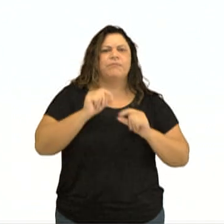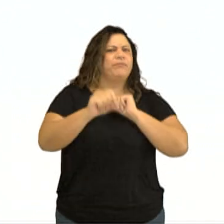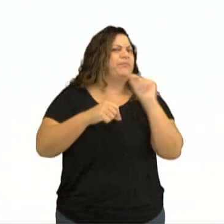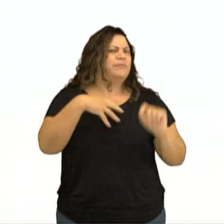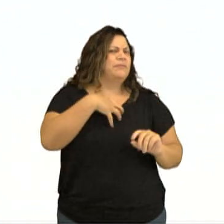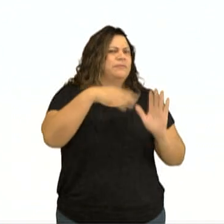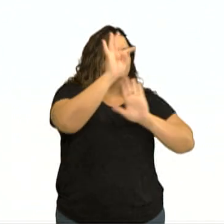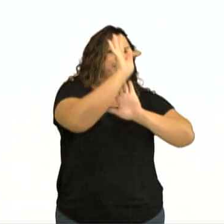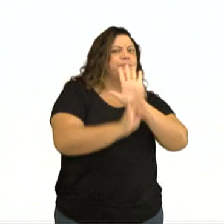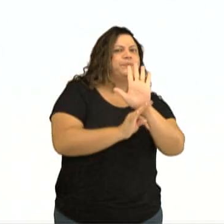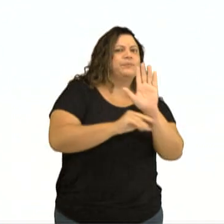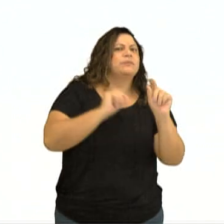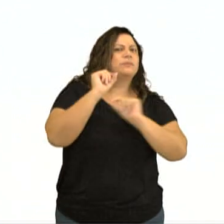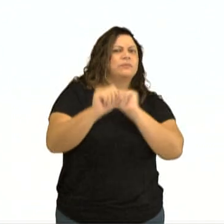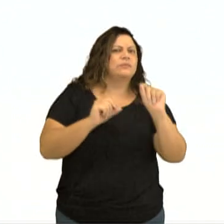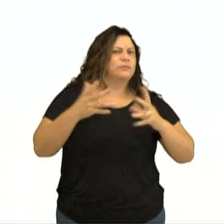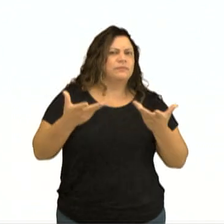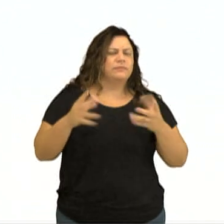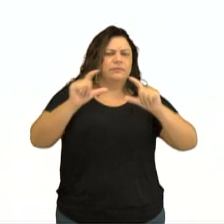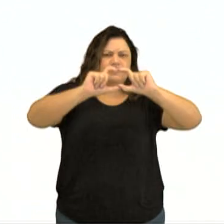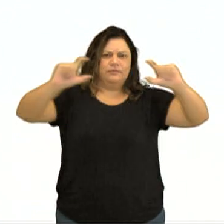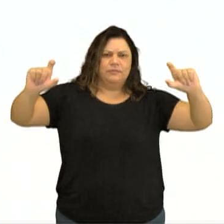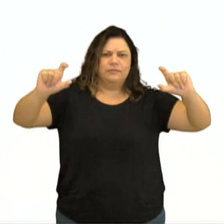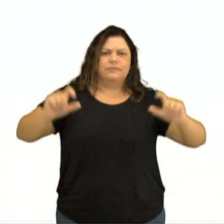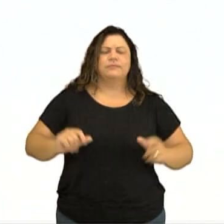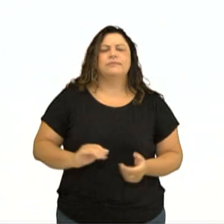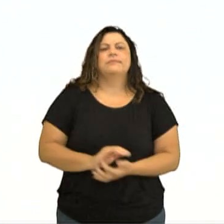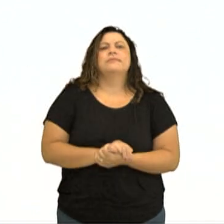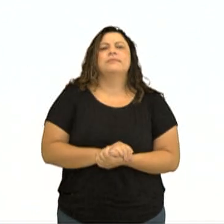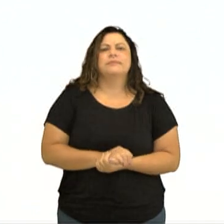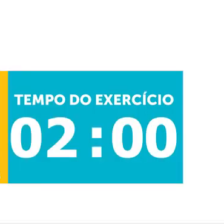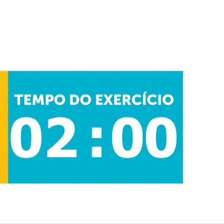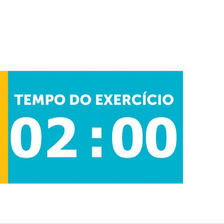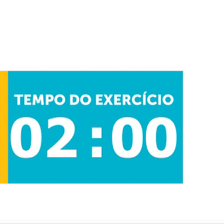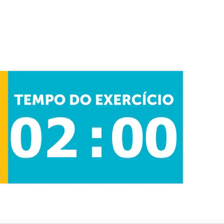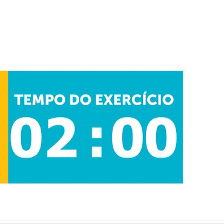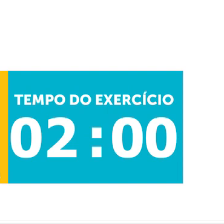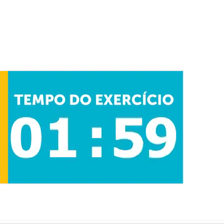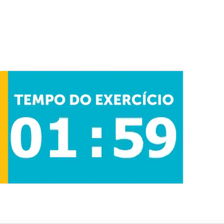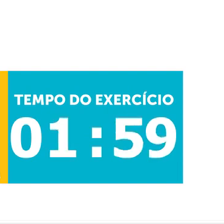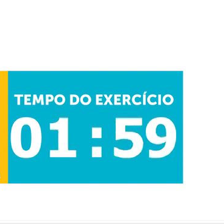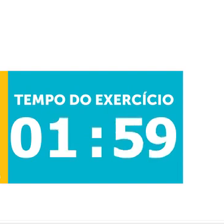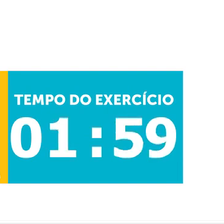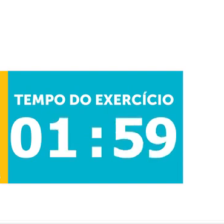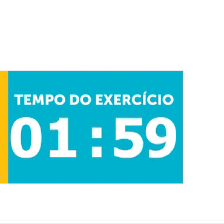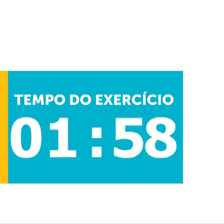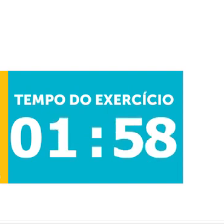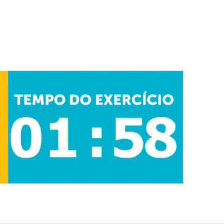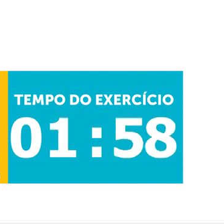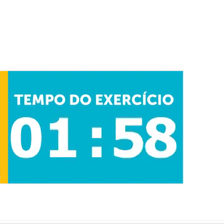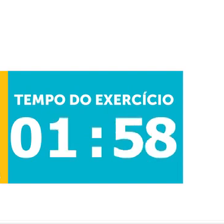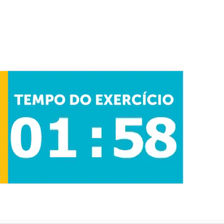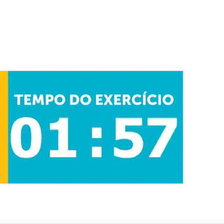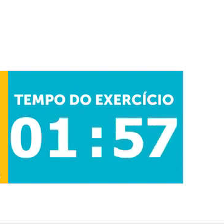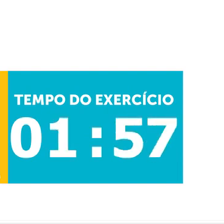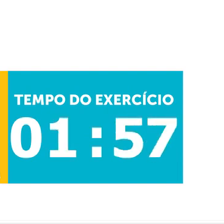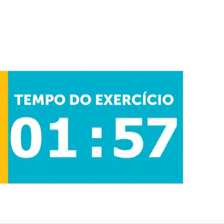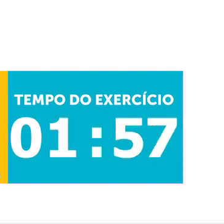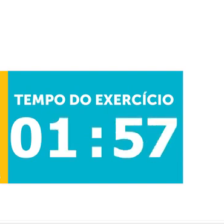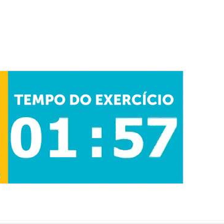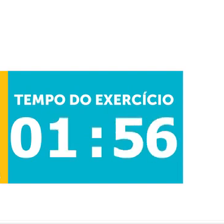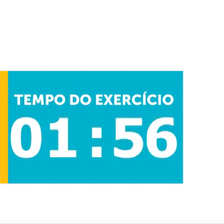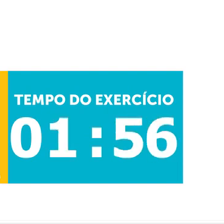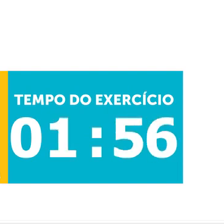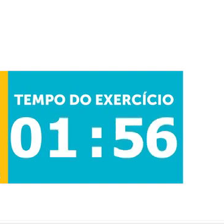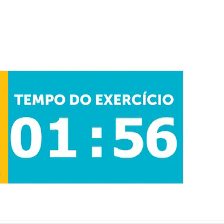Qual que é a função dela nesse trecho aqui?